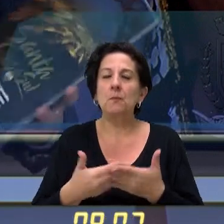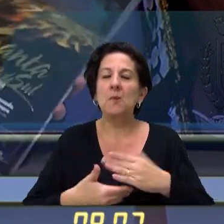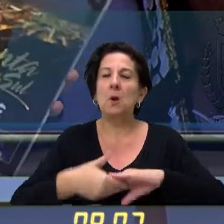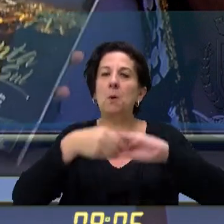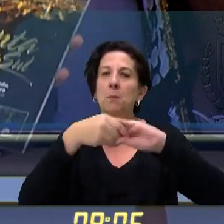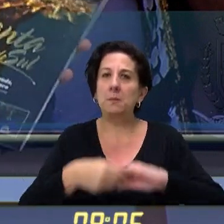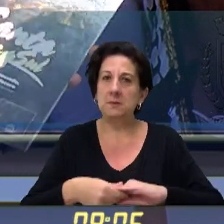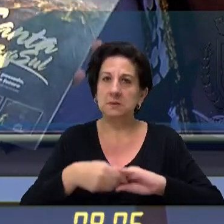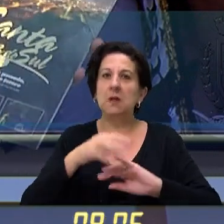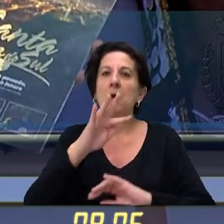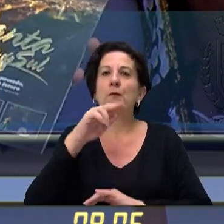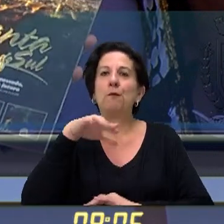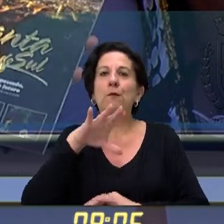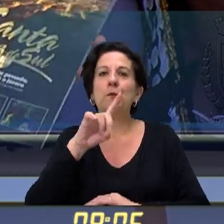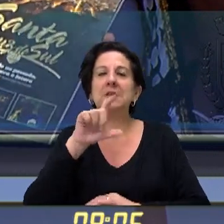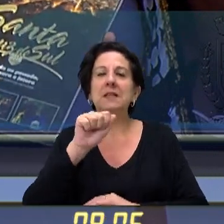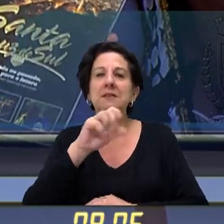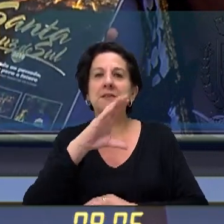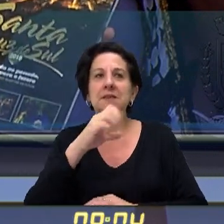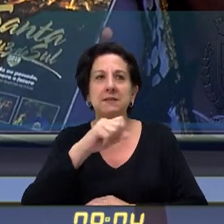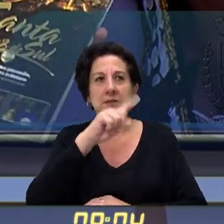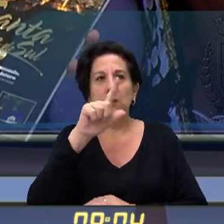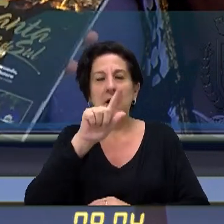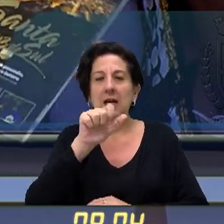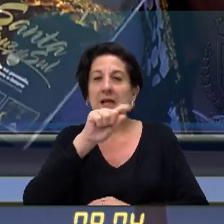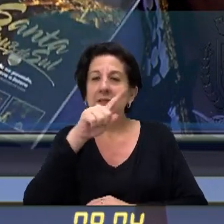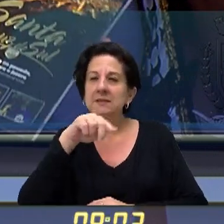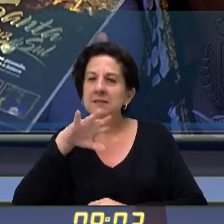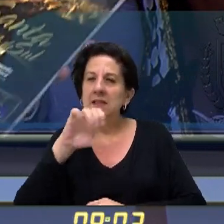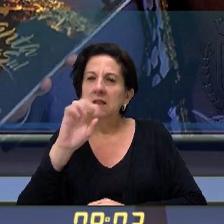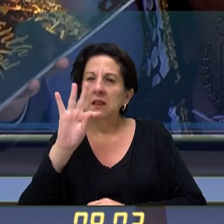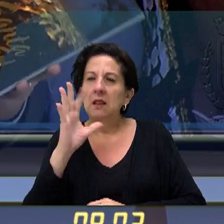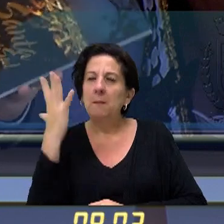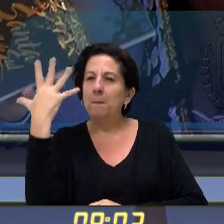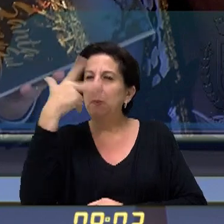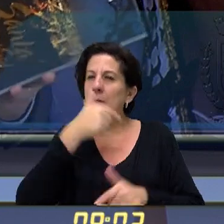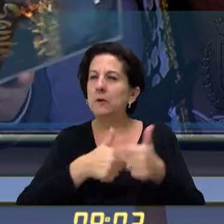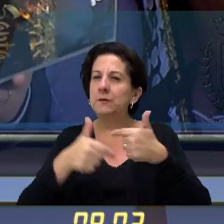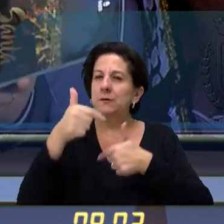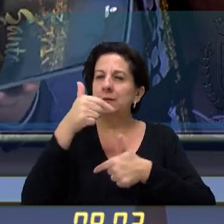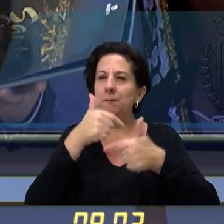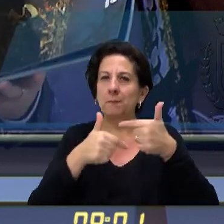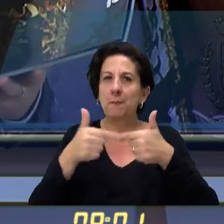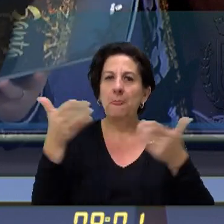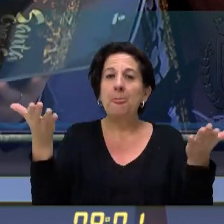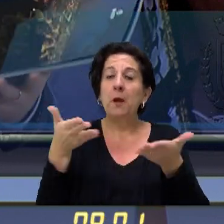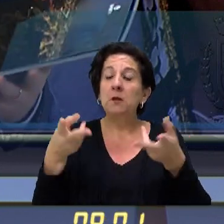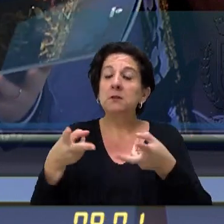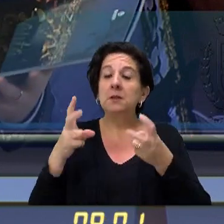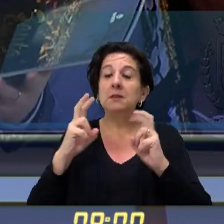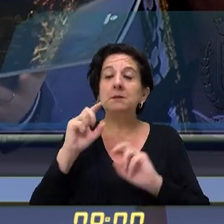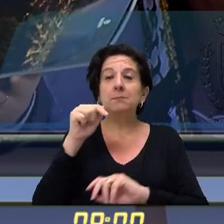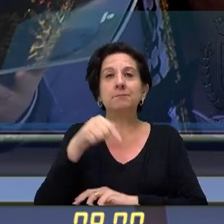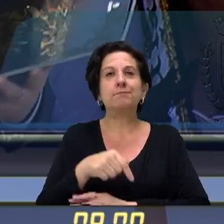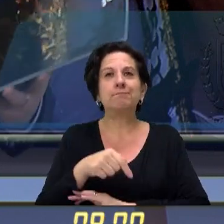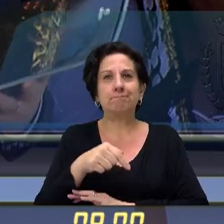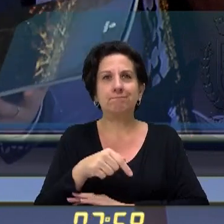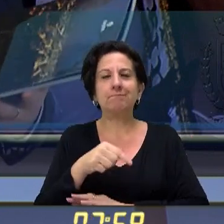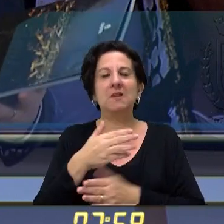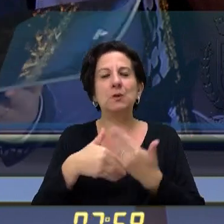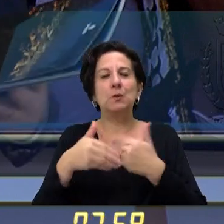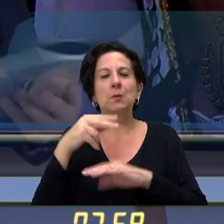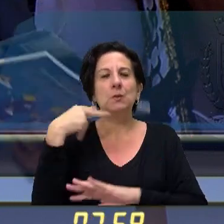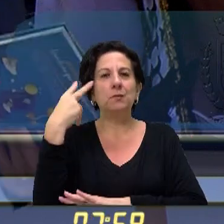a Fundação Gazeta pelo belo trabalho mais uma vez e que nós hoje recebemos aqui em mão, todos os